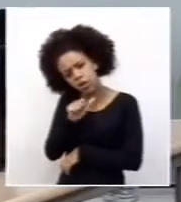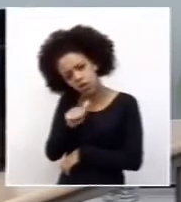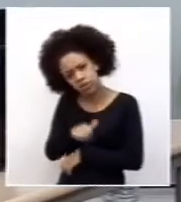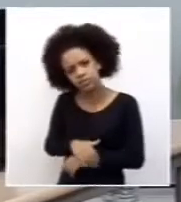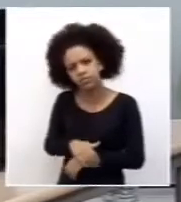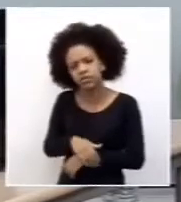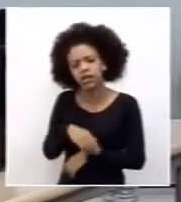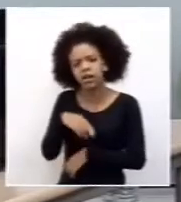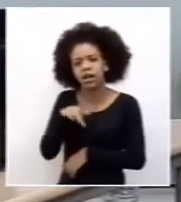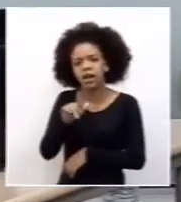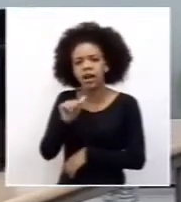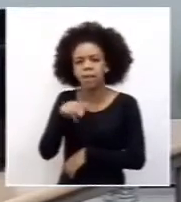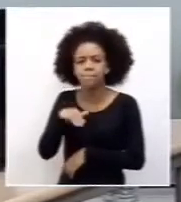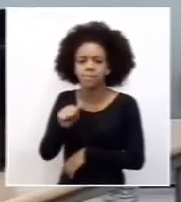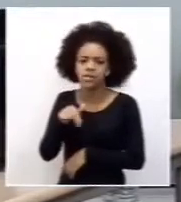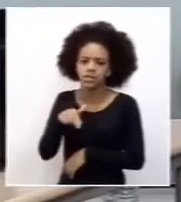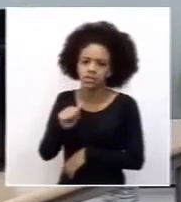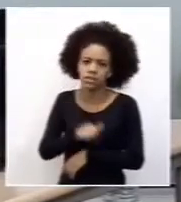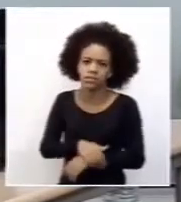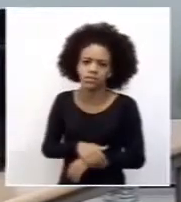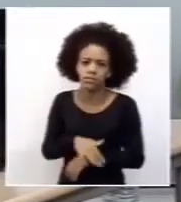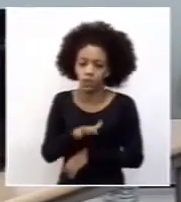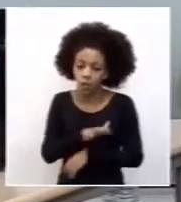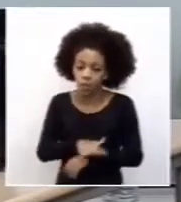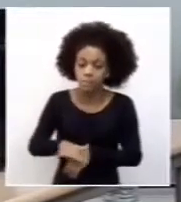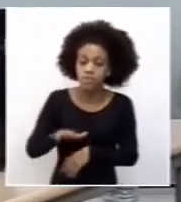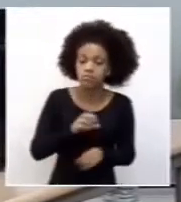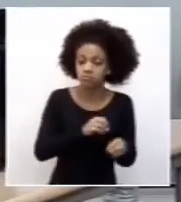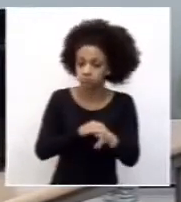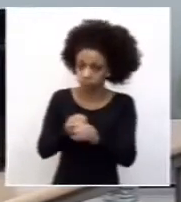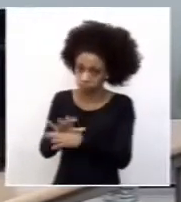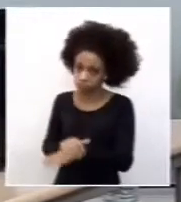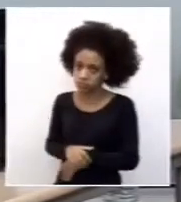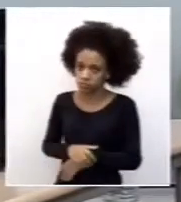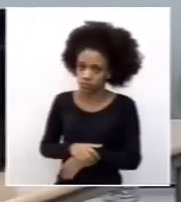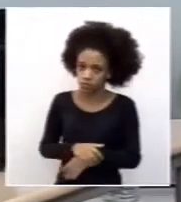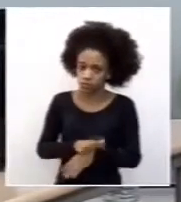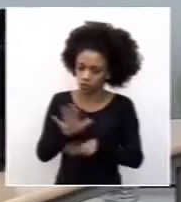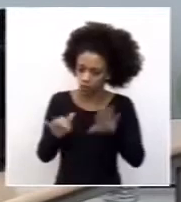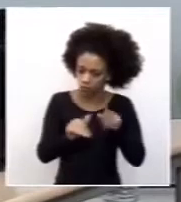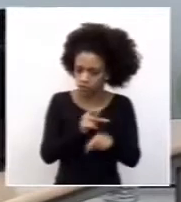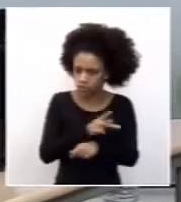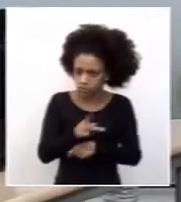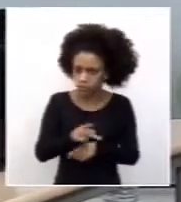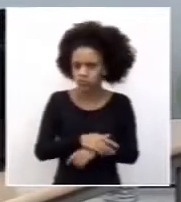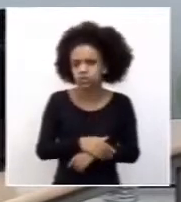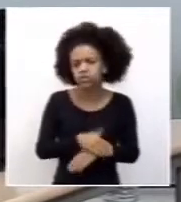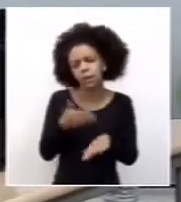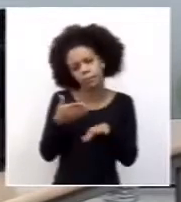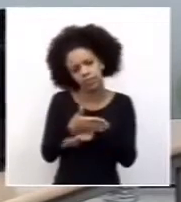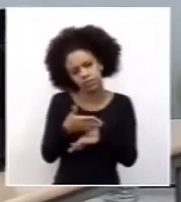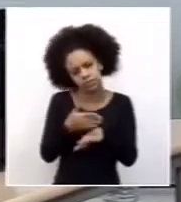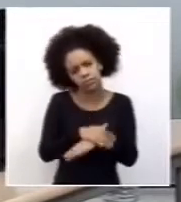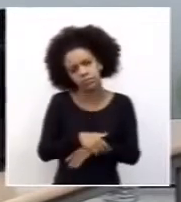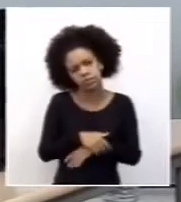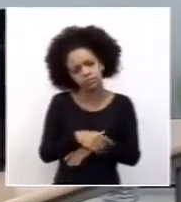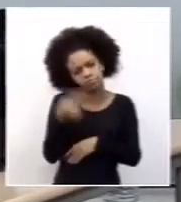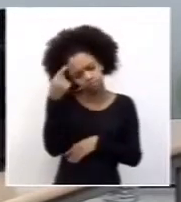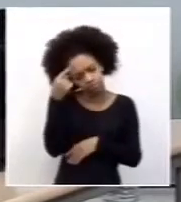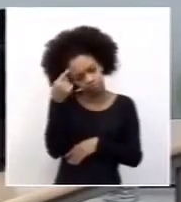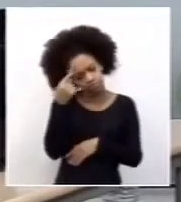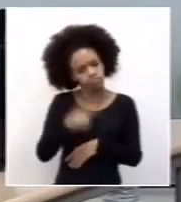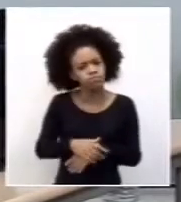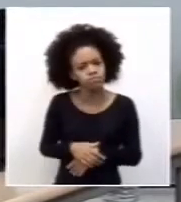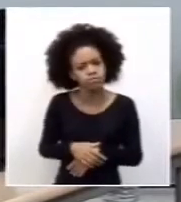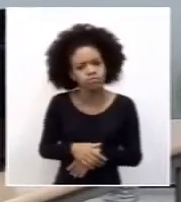Lamana, né? Que fala sobre ambientes educacionais. Tá? Então, convidar todos os professores e professoras a participar dessa reflexão e